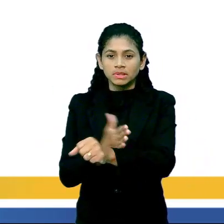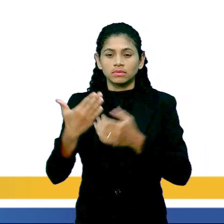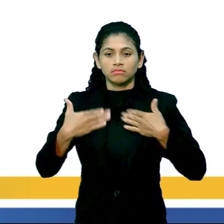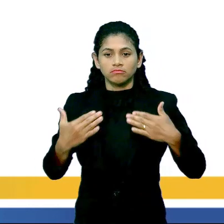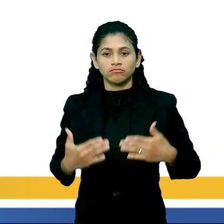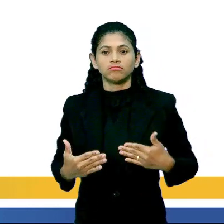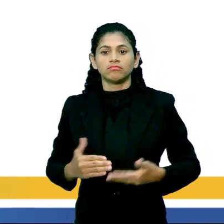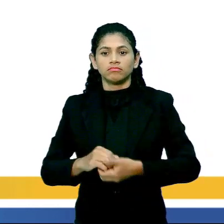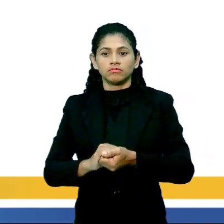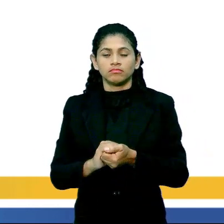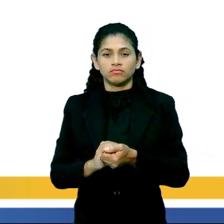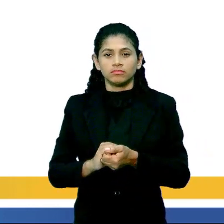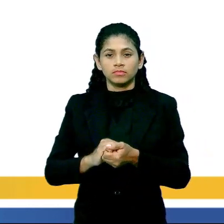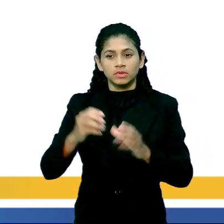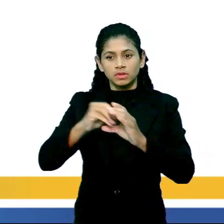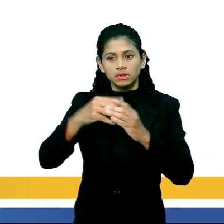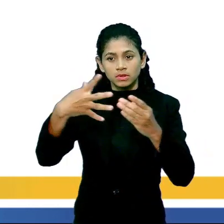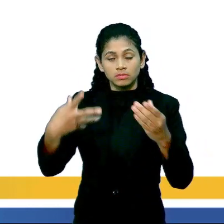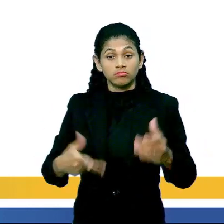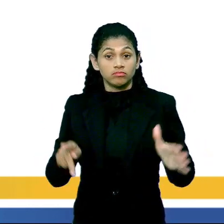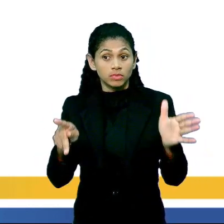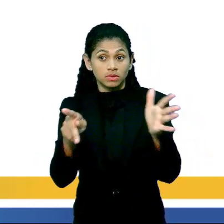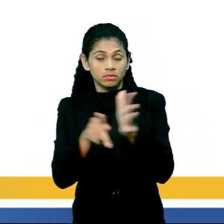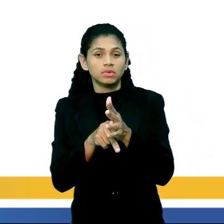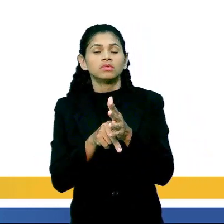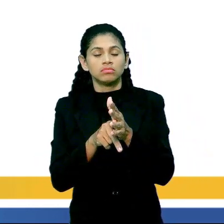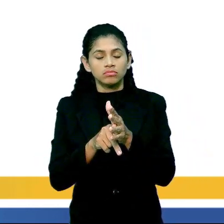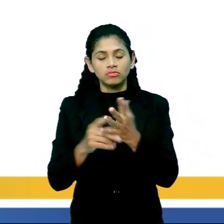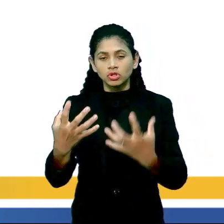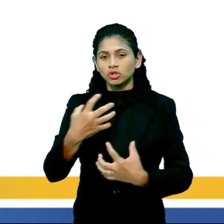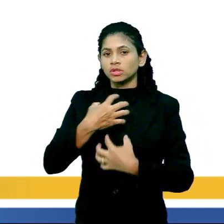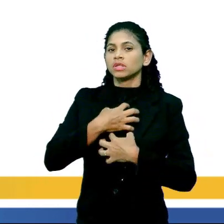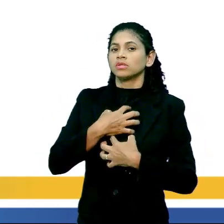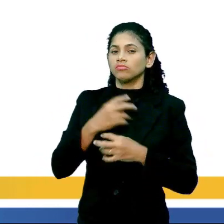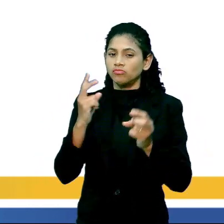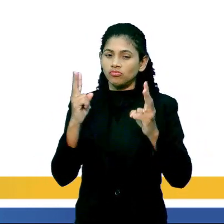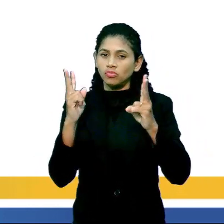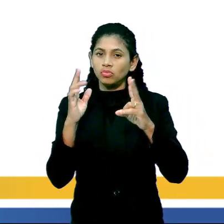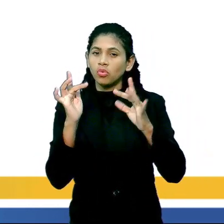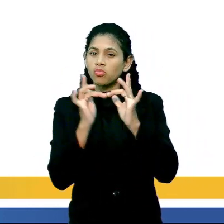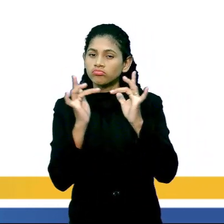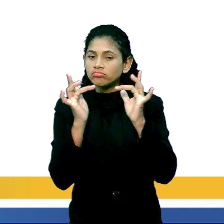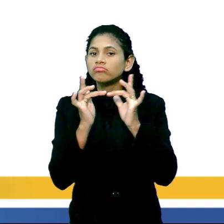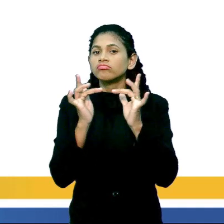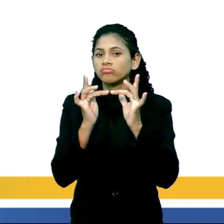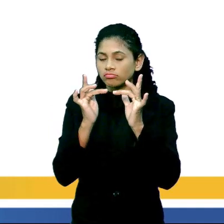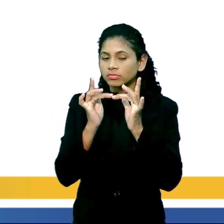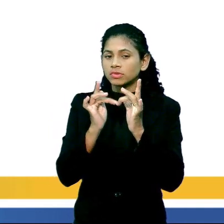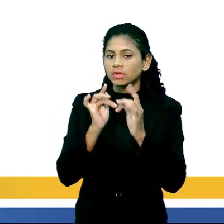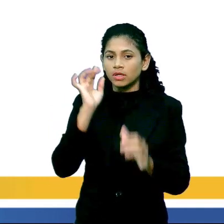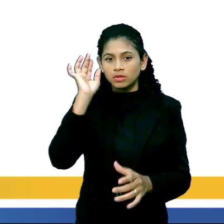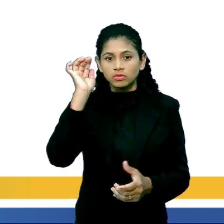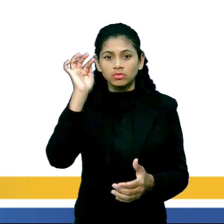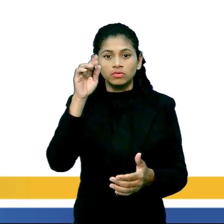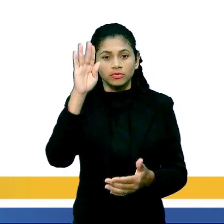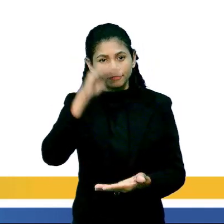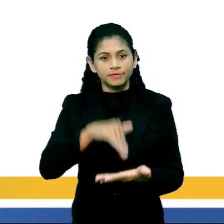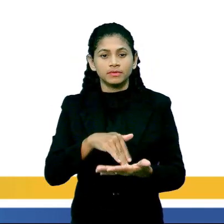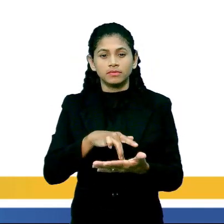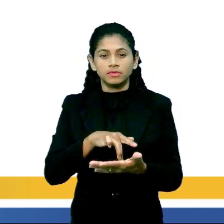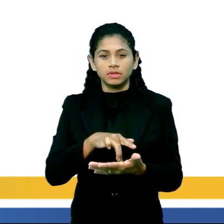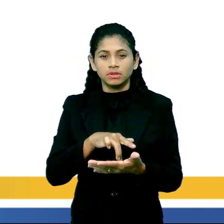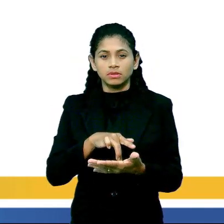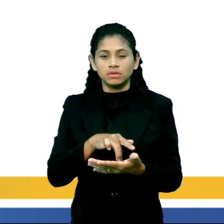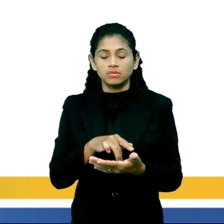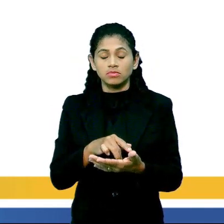corporal imprevisível, caracterizada por determinado estado de contato proposital, que possibilita a duas ou mais pessoas